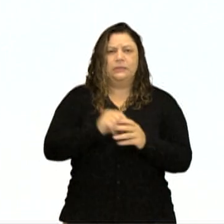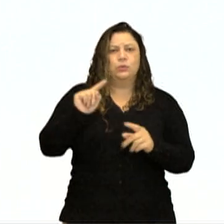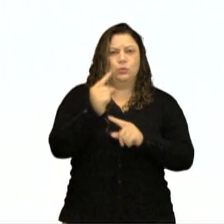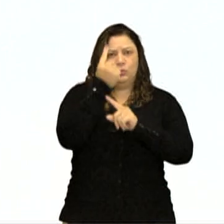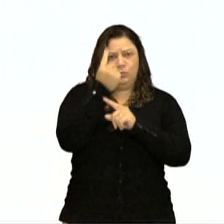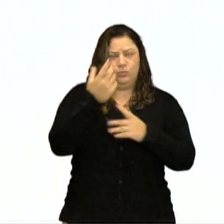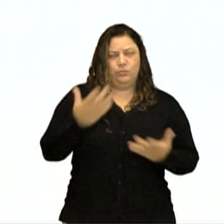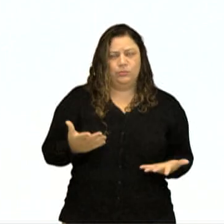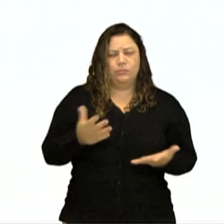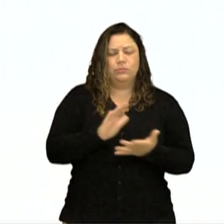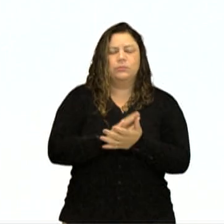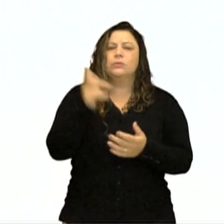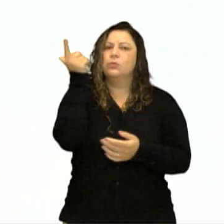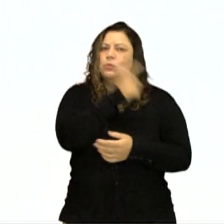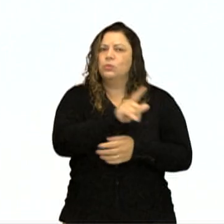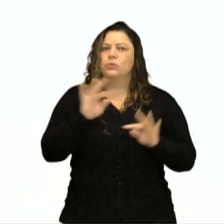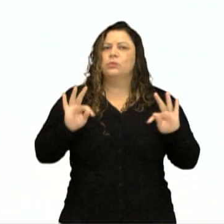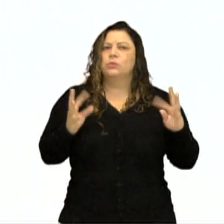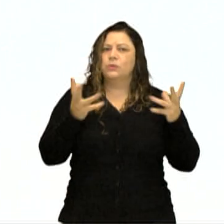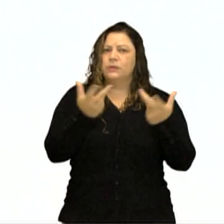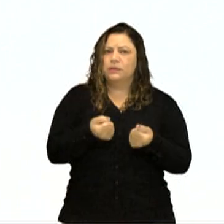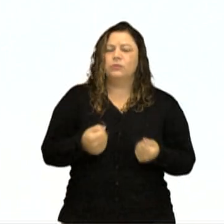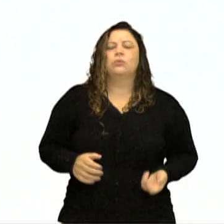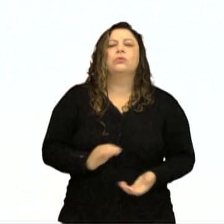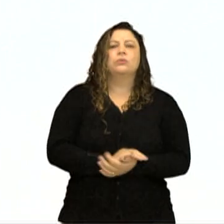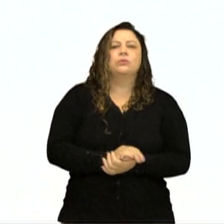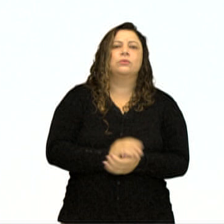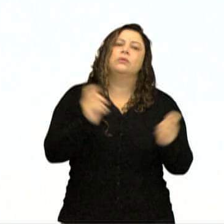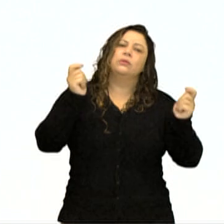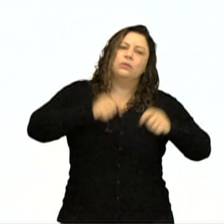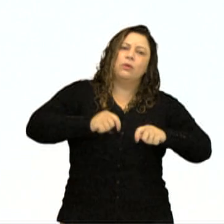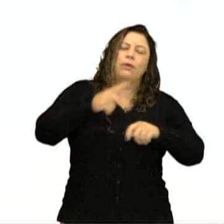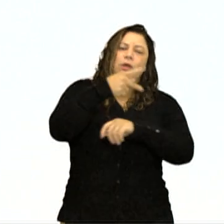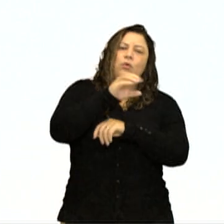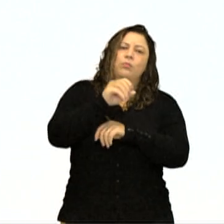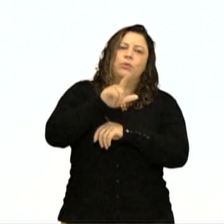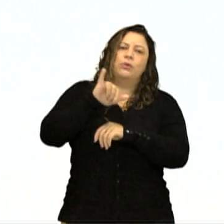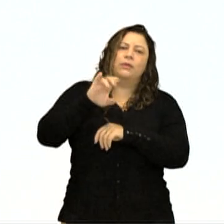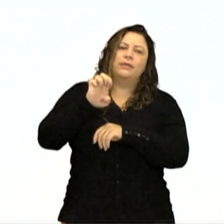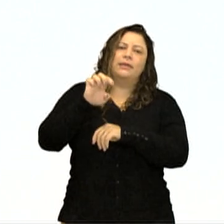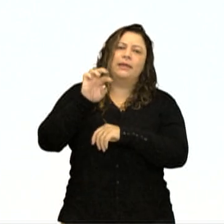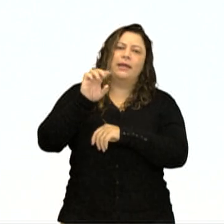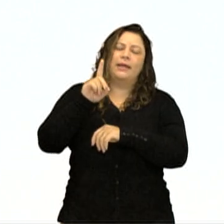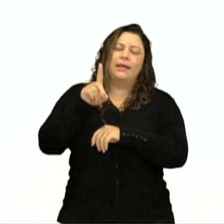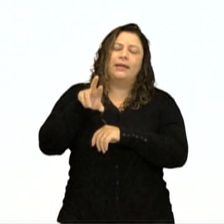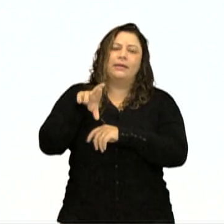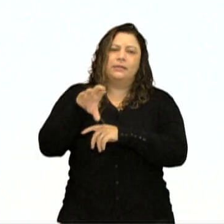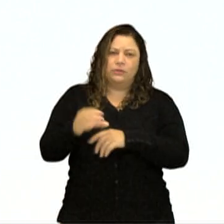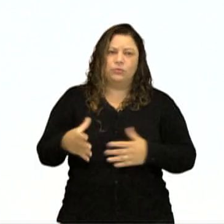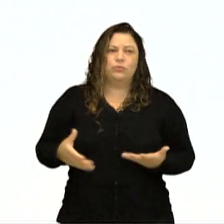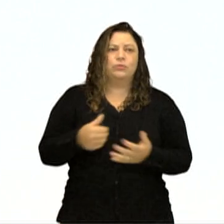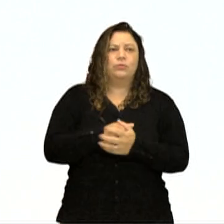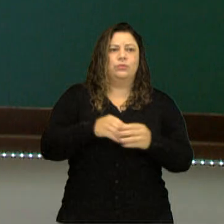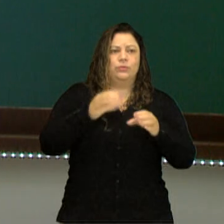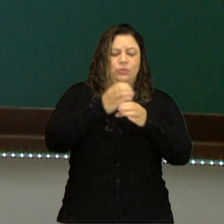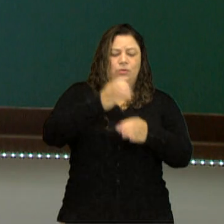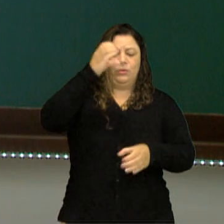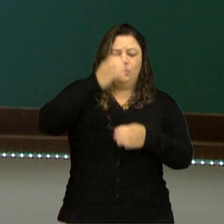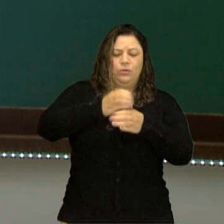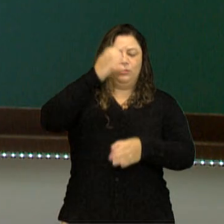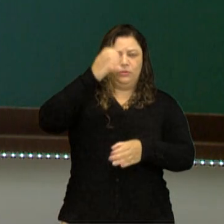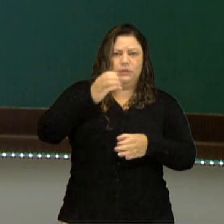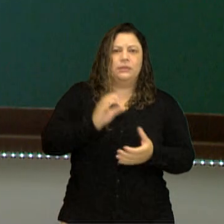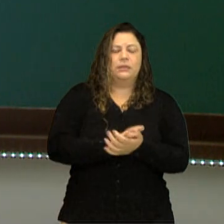plano. Consigo em todos eles, tá? Então, ele é considerado um poliedro. Um corpo redondo, como é o caso do cilindro, essa